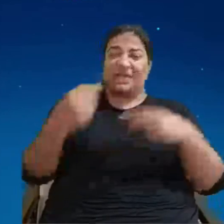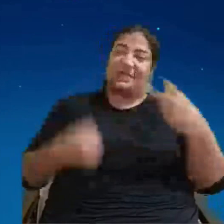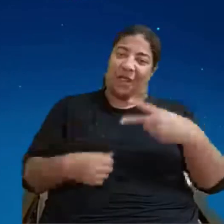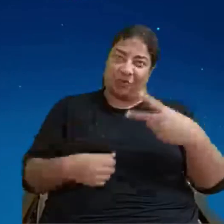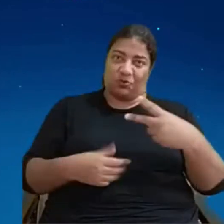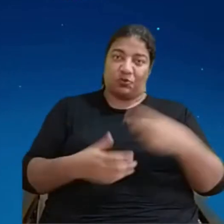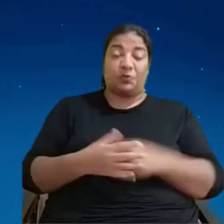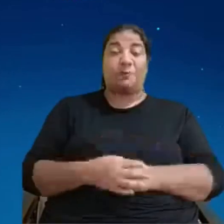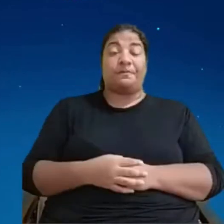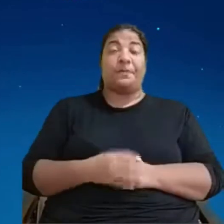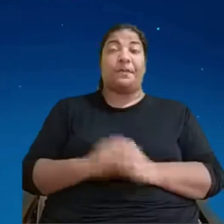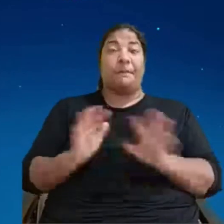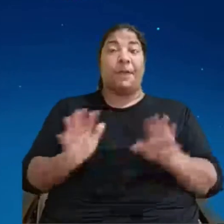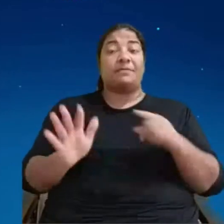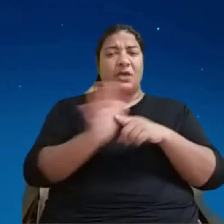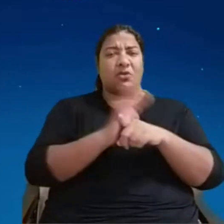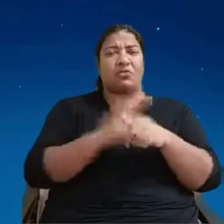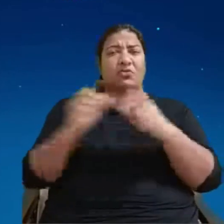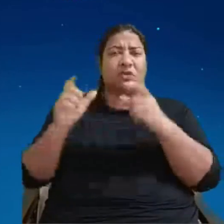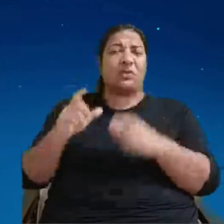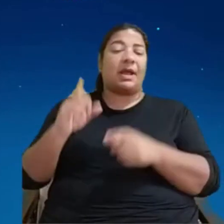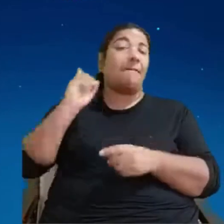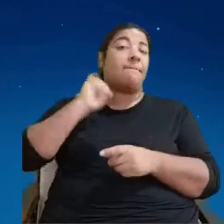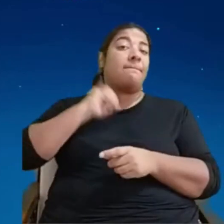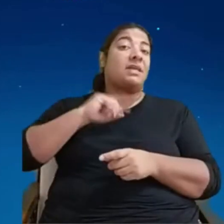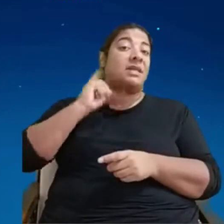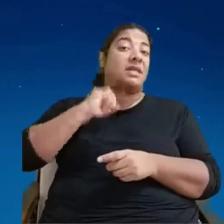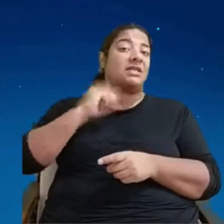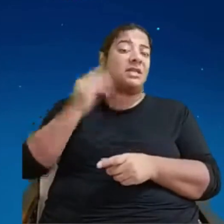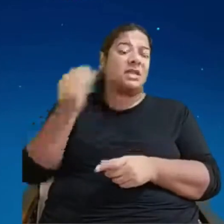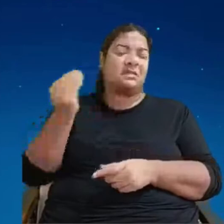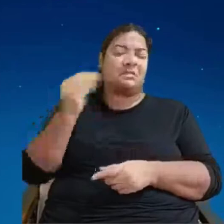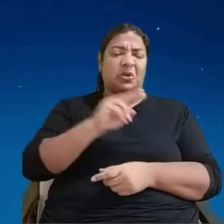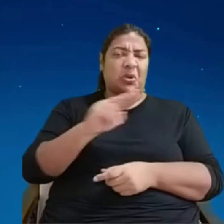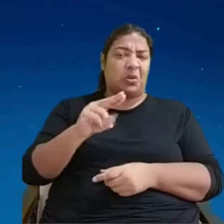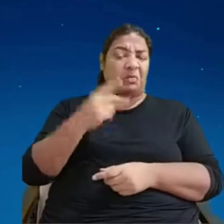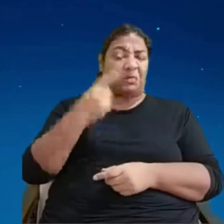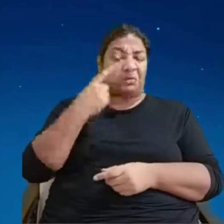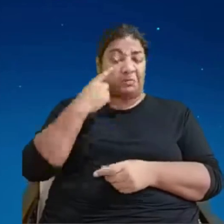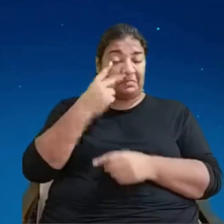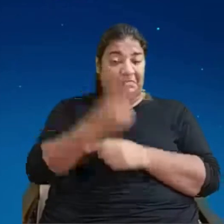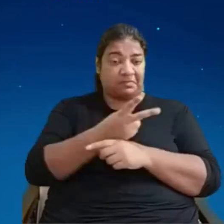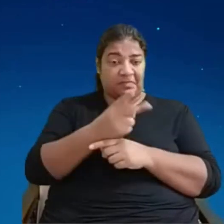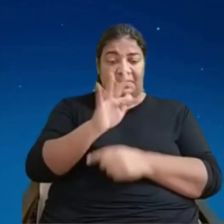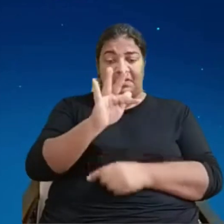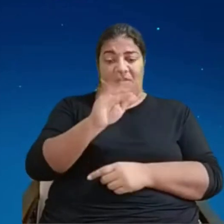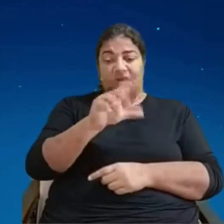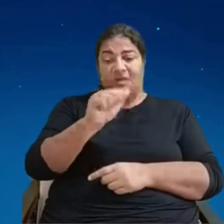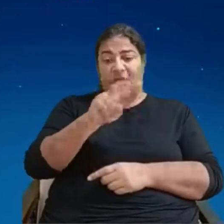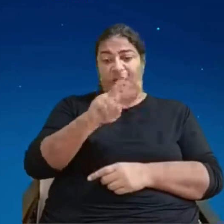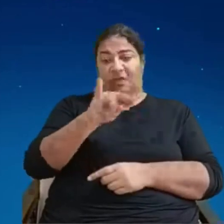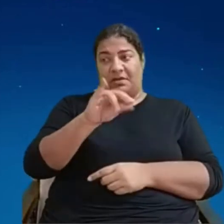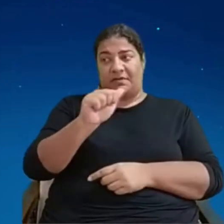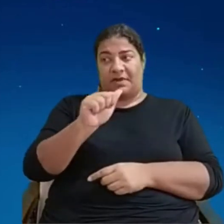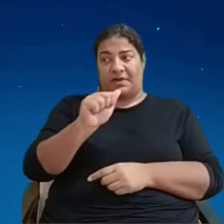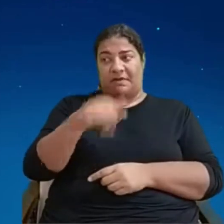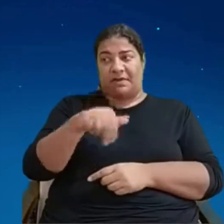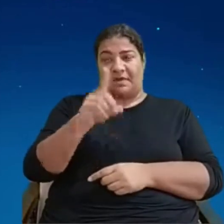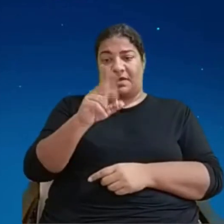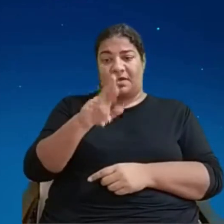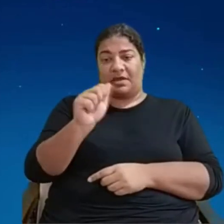de Minas, aqui ela não colocou o nome dela, deixa eu ver se eu acho aqui. Flávia Andrade. A Flávia perguntou se você